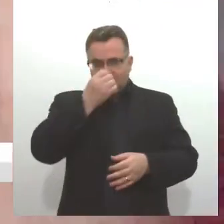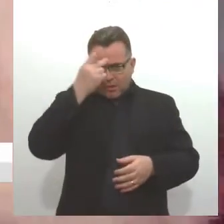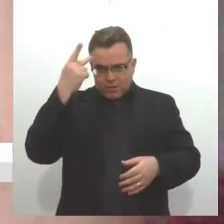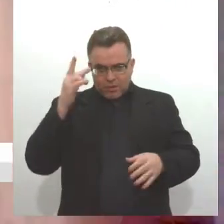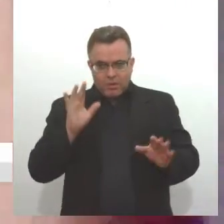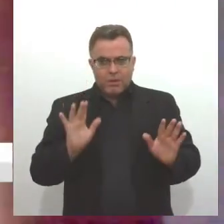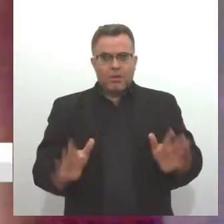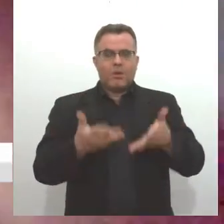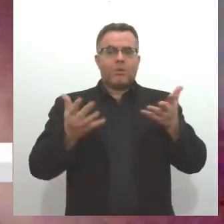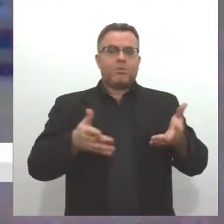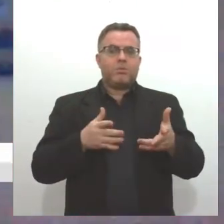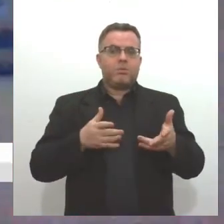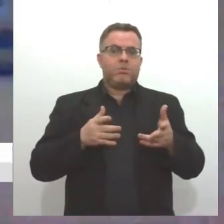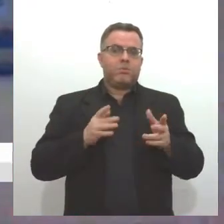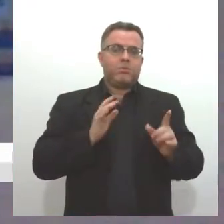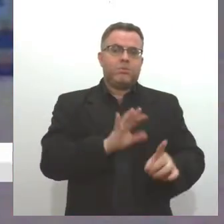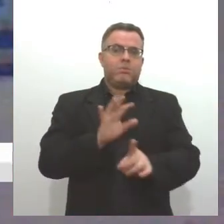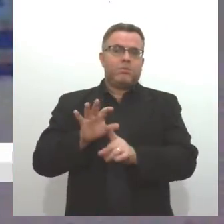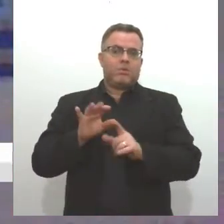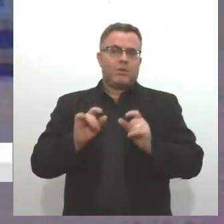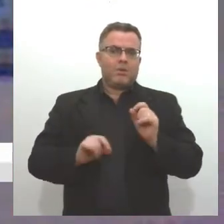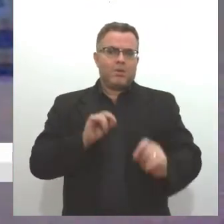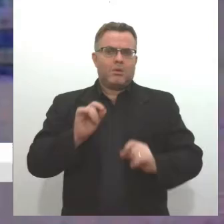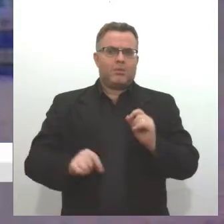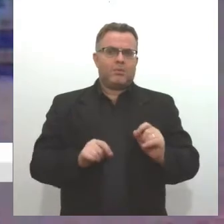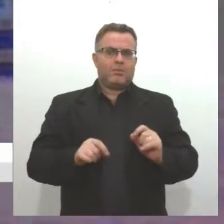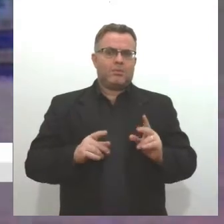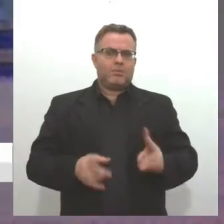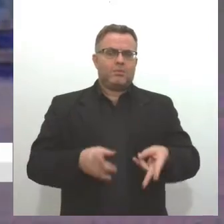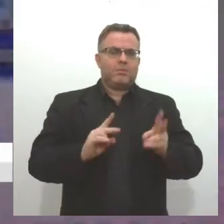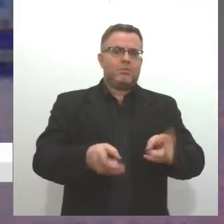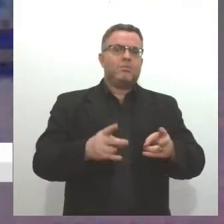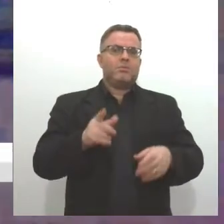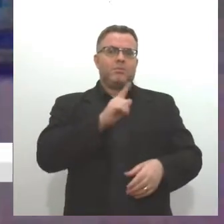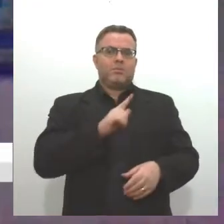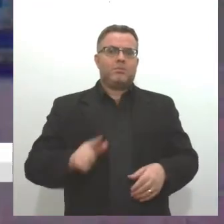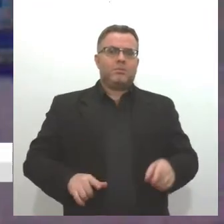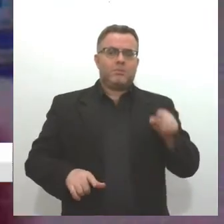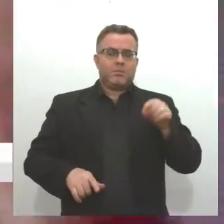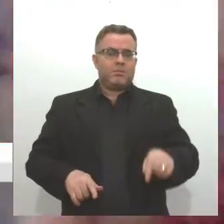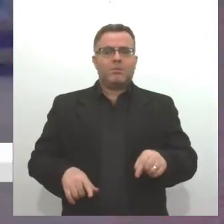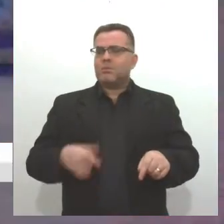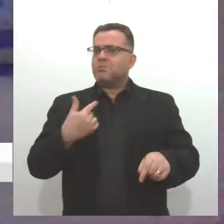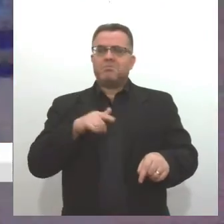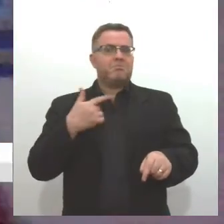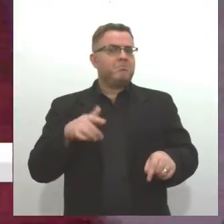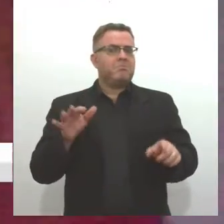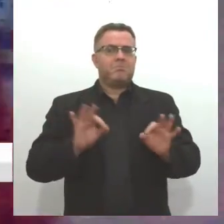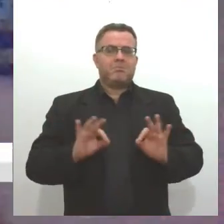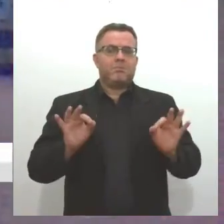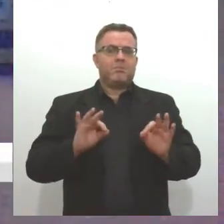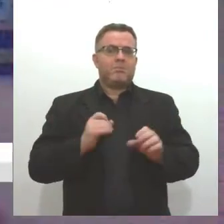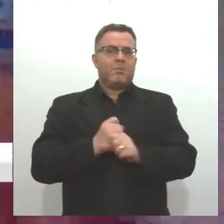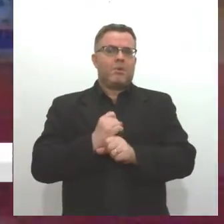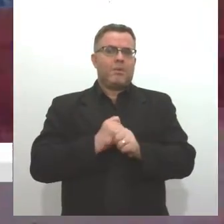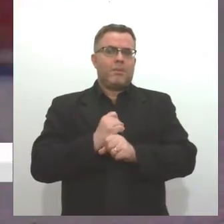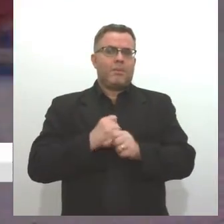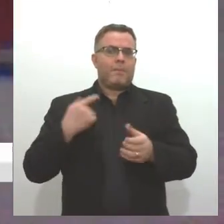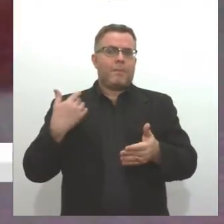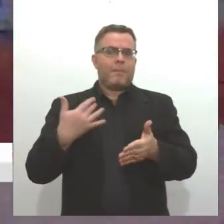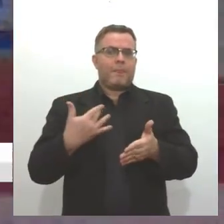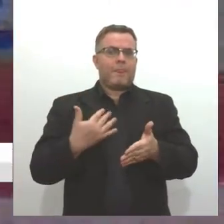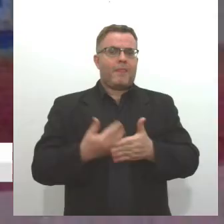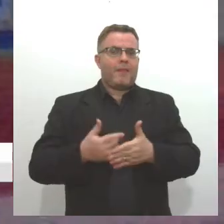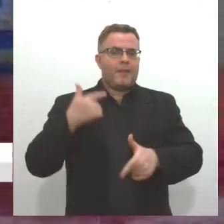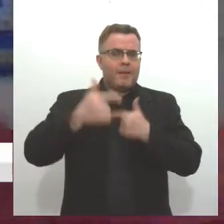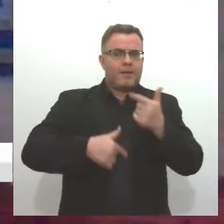incentivo, com outro centro de referência gestado pelo governo do Estado, aqui a gente ficou anos e anos para não perder uma política